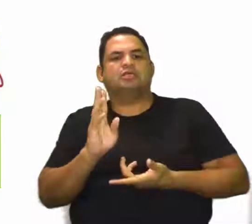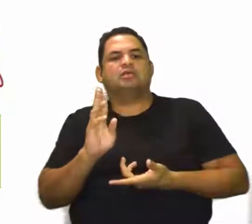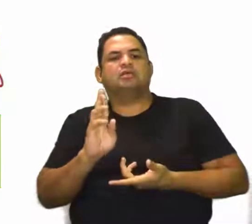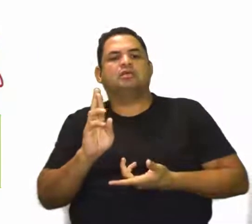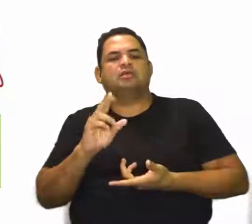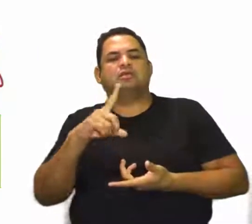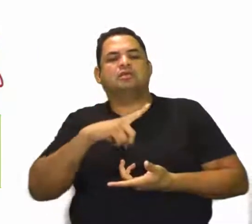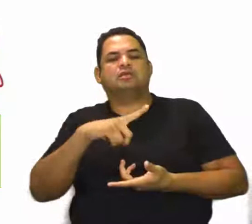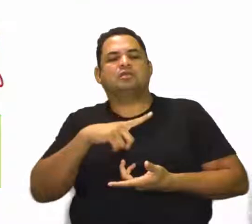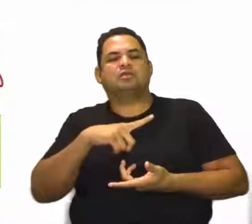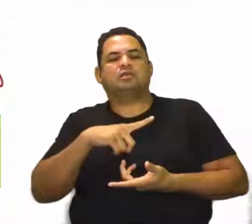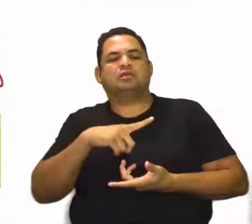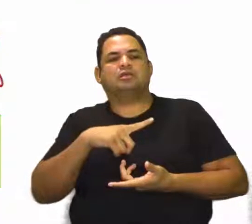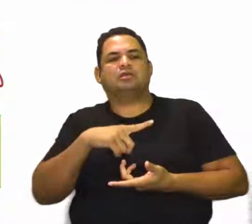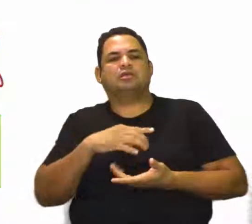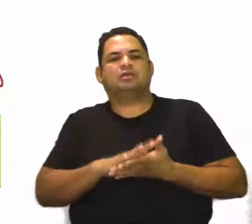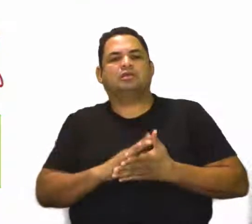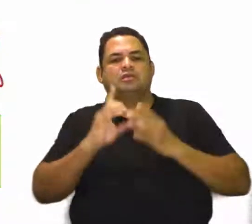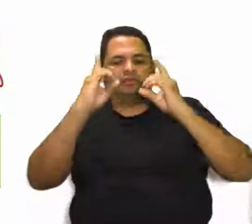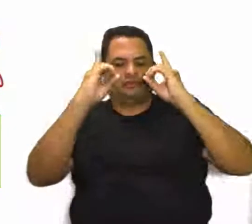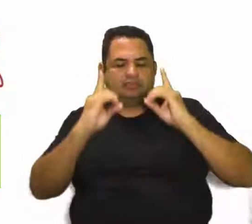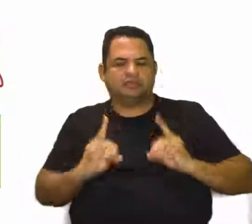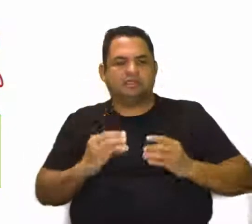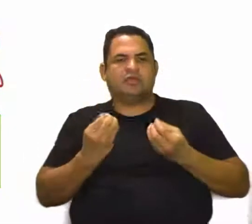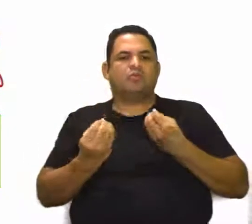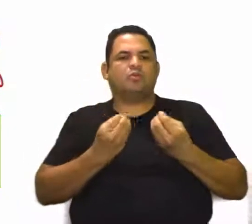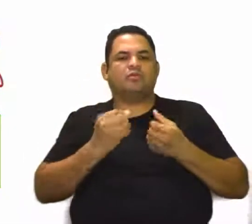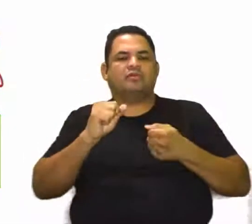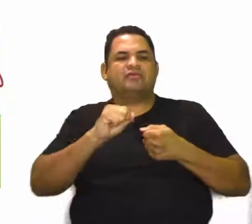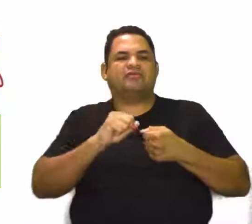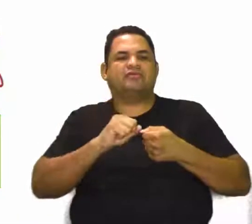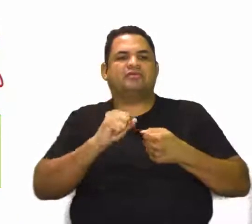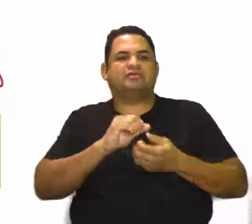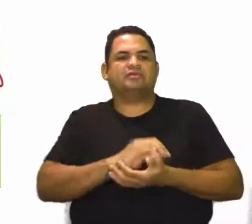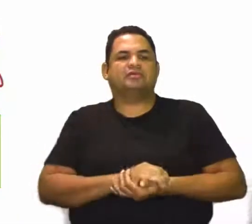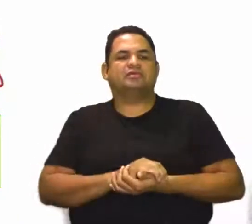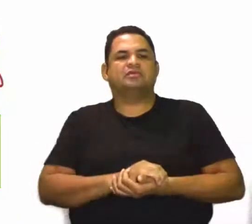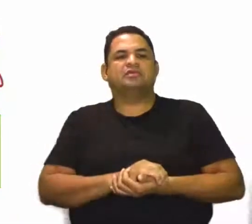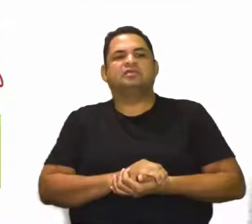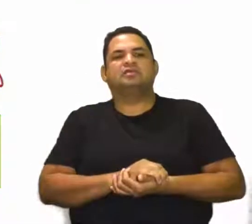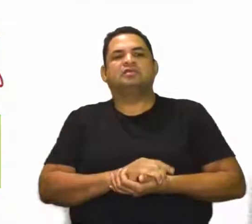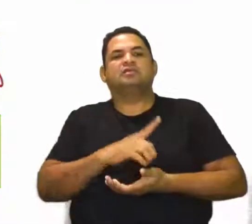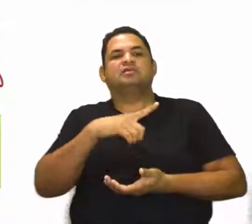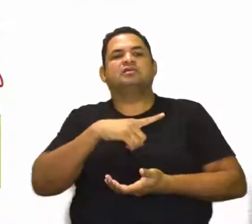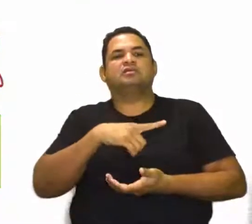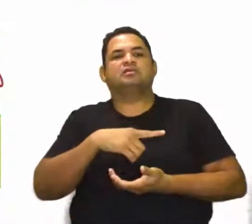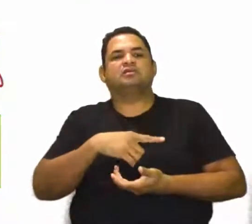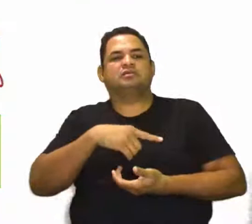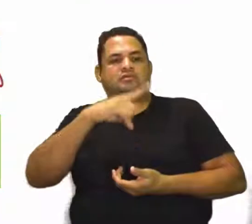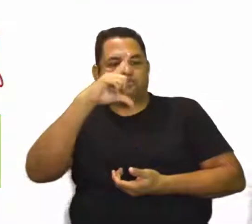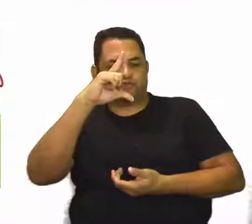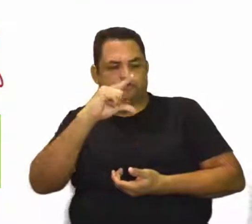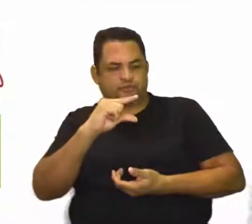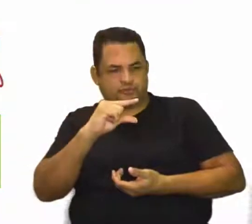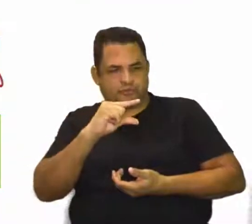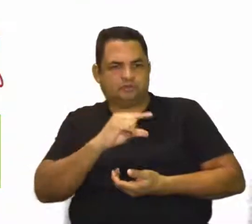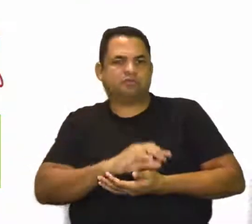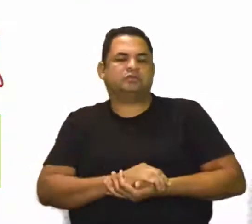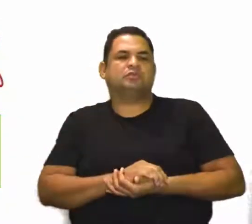tem aí uma pessoa com deficiência, como que ele vai realizar essa atividade? Então, a gente tem aqui, diminui ou